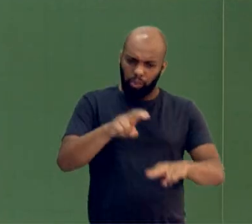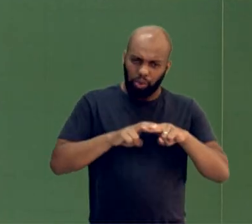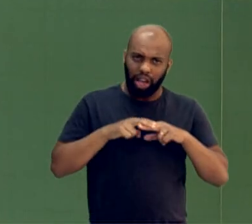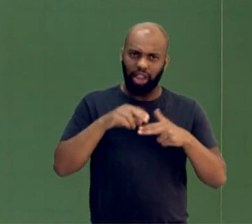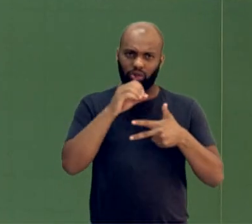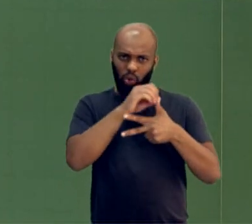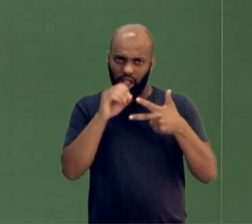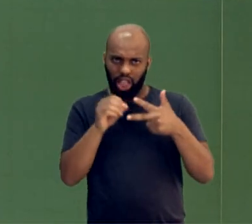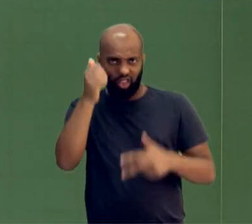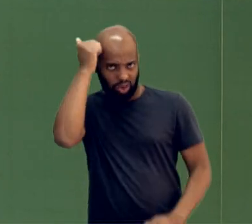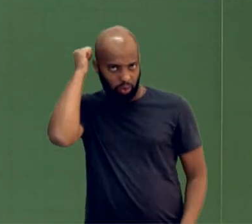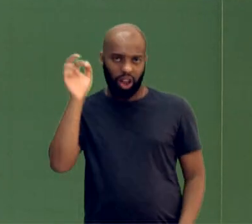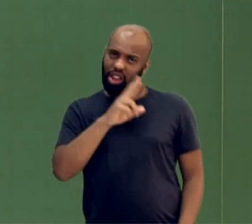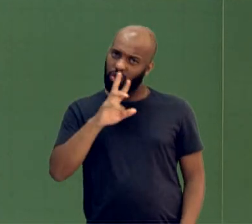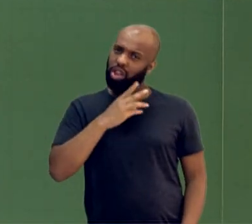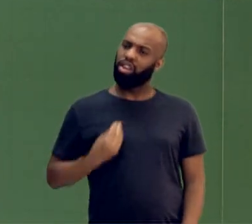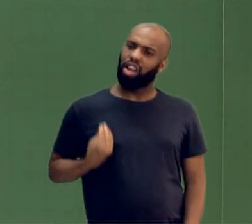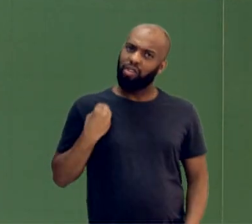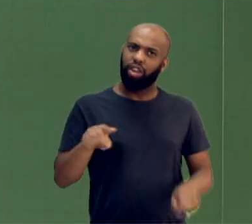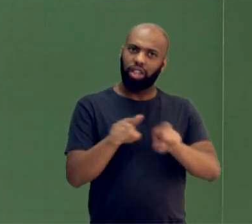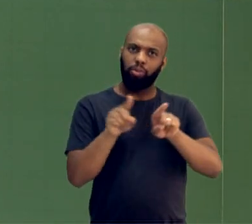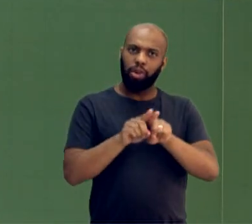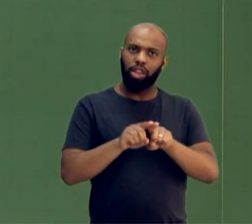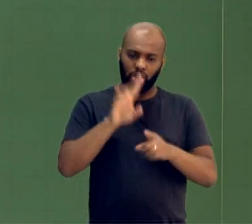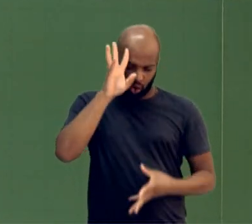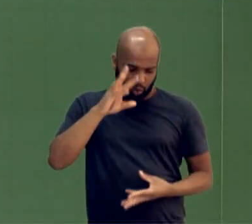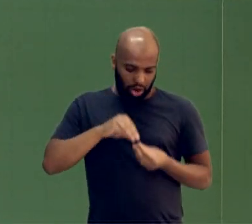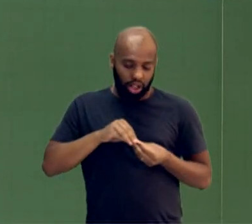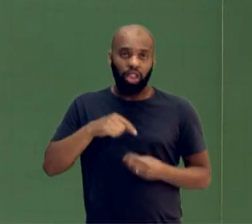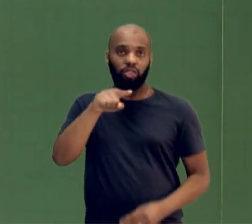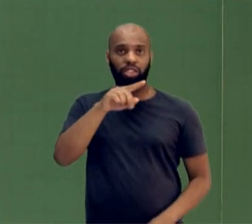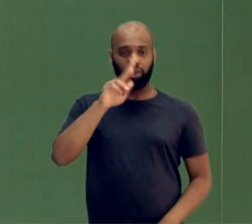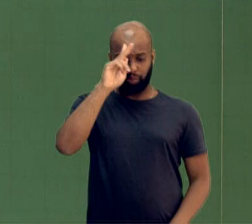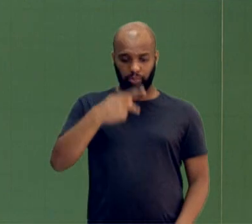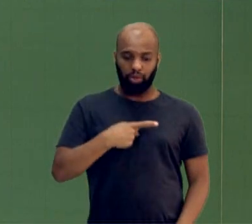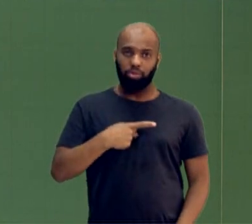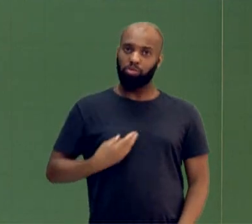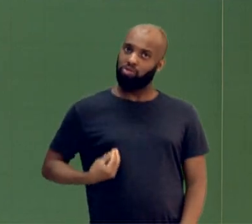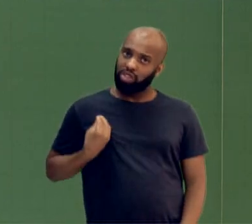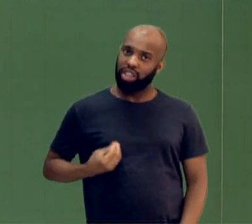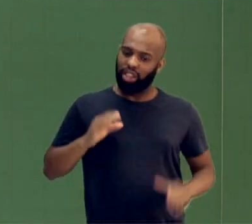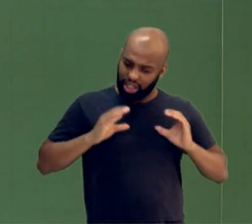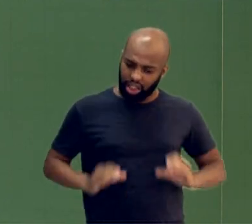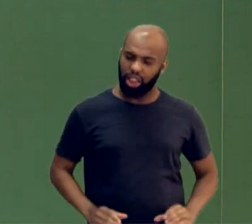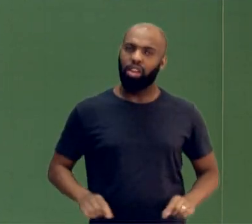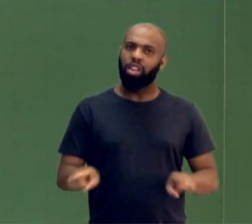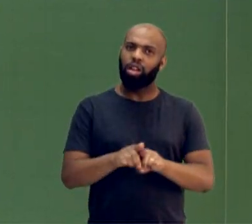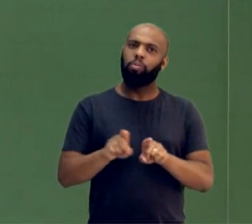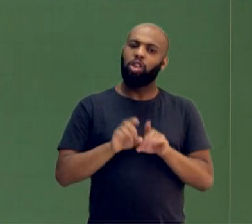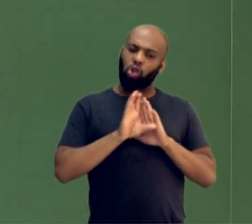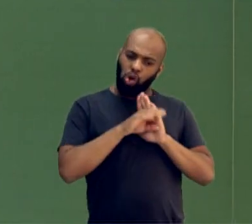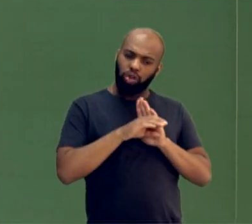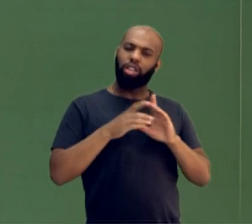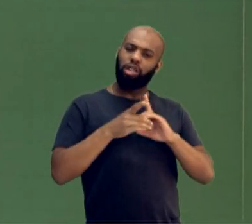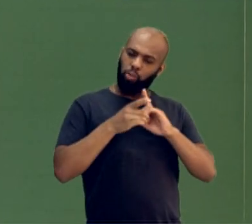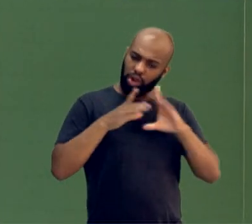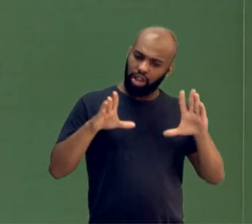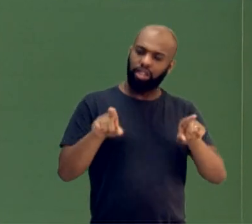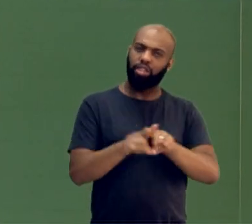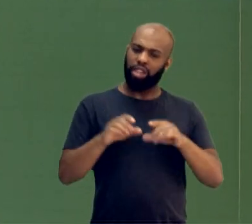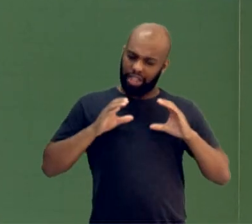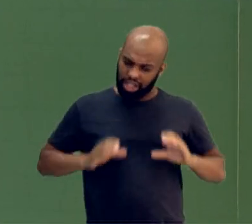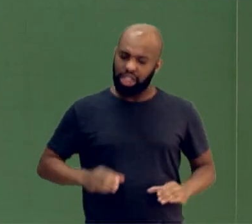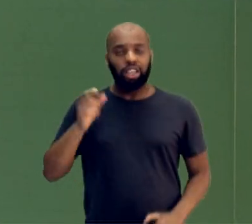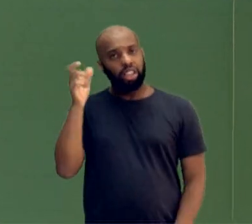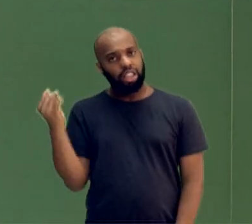mas para a tua vida mesmo, né? Compreender você enquanto cidadão, né? Cidadania, a gente vai ver para frente também, conceitos de democracia, cidadania. É muito